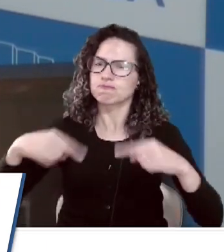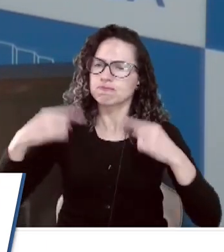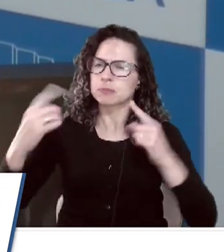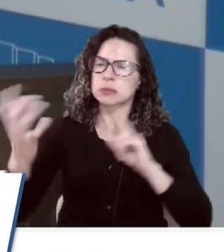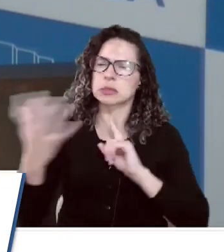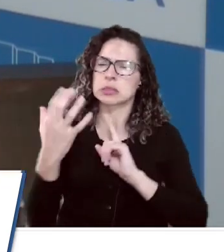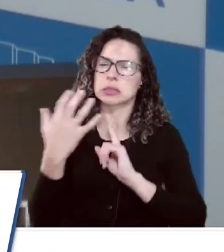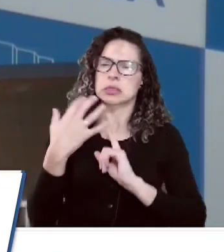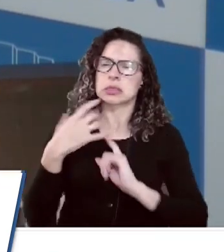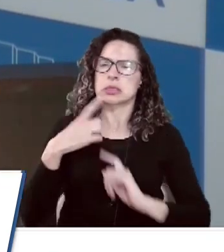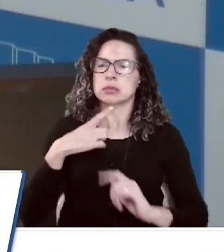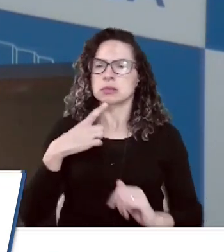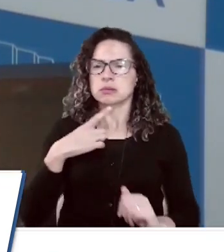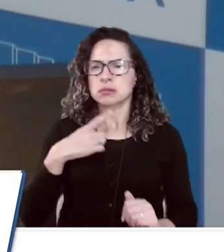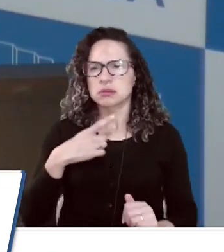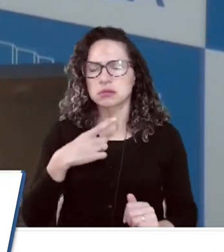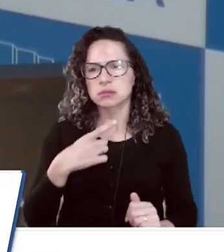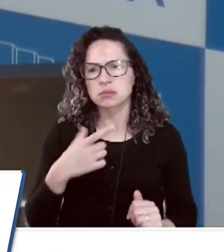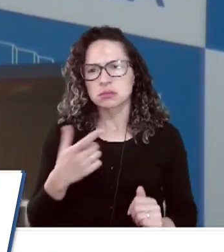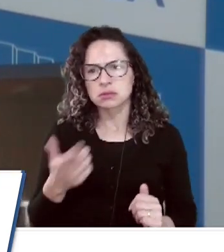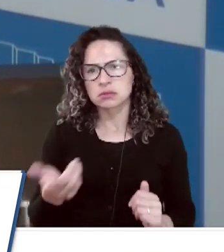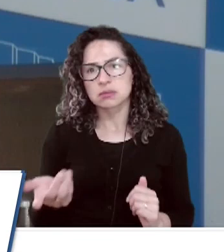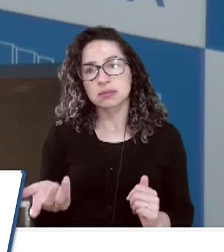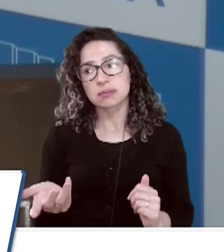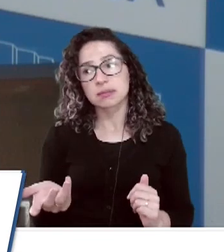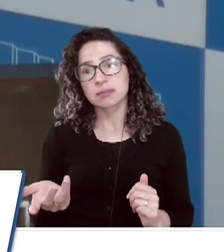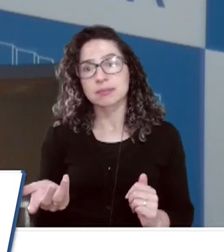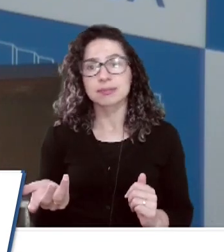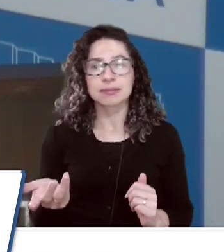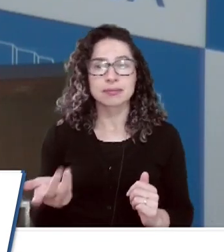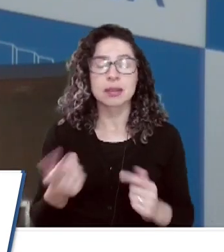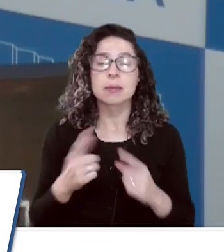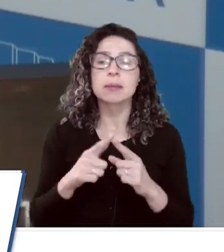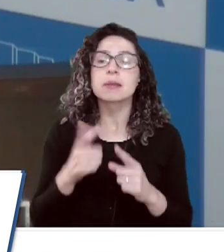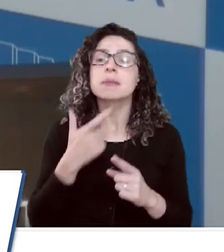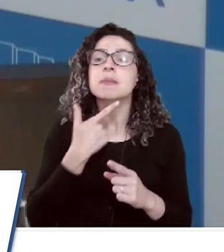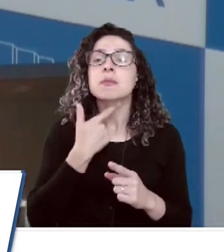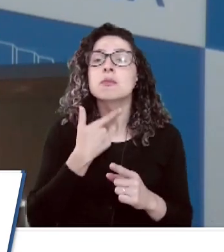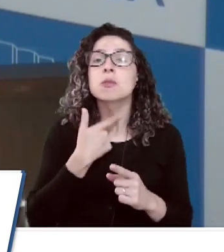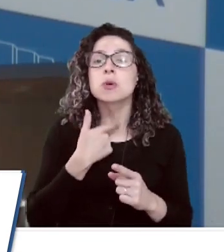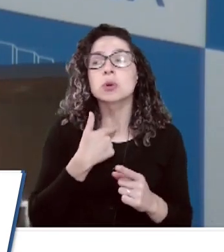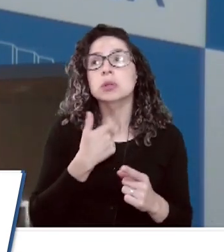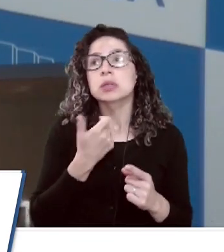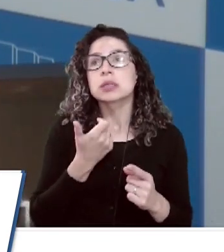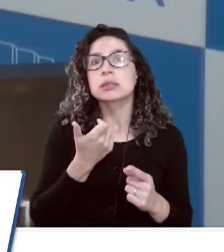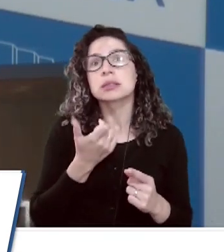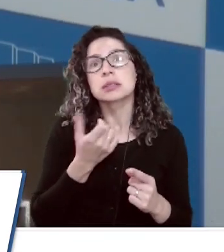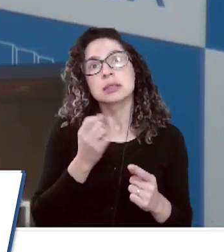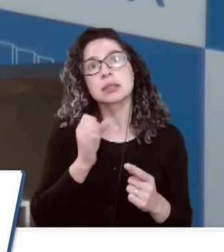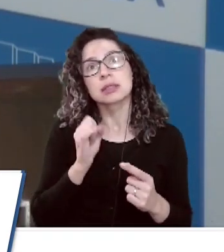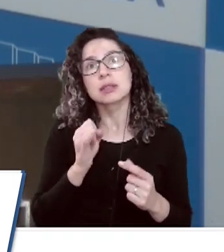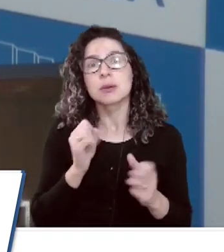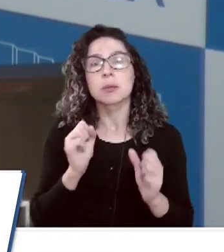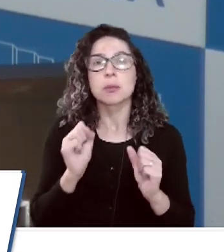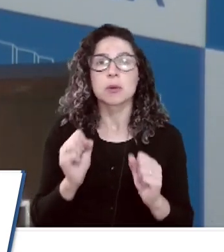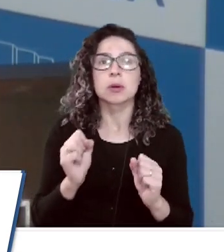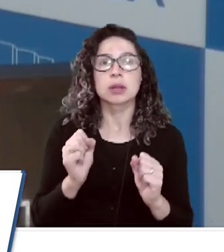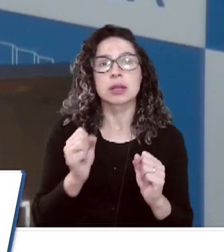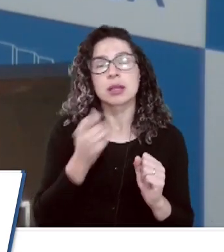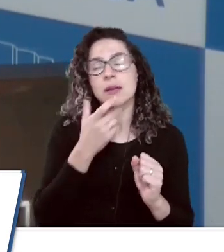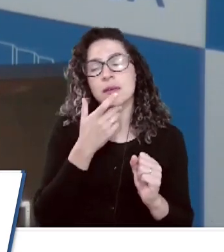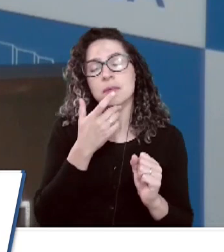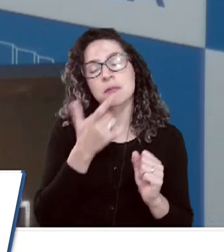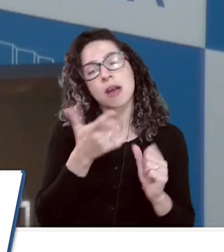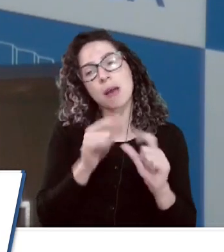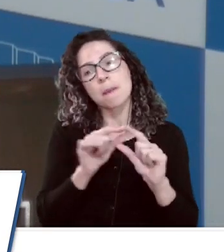sofre ataques. É, mas o que, que eu gostaria, se eu poderia deixar uma palavra para